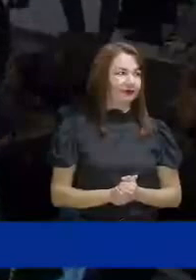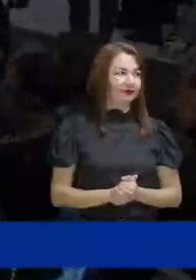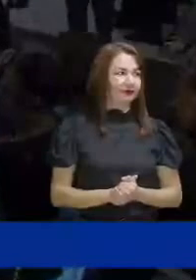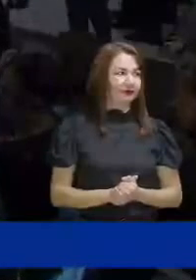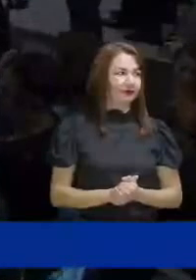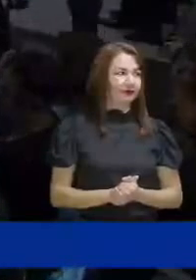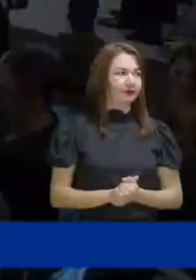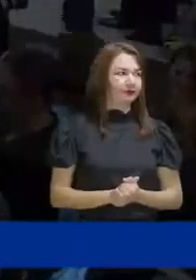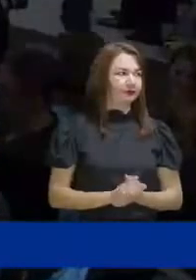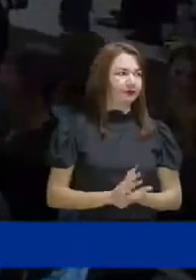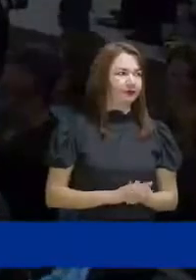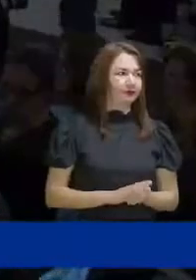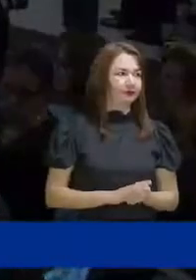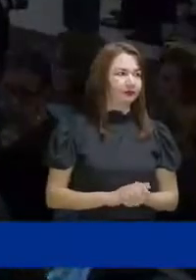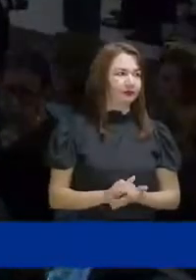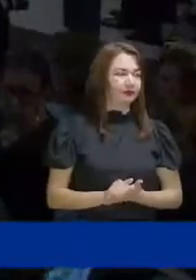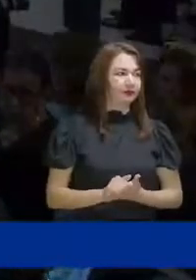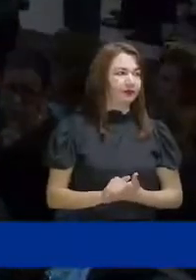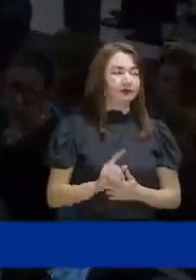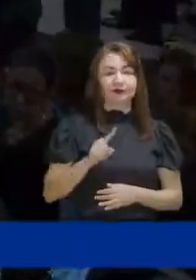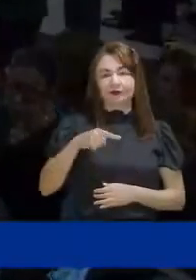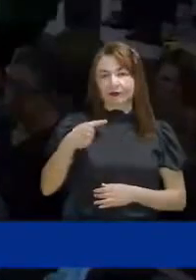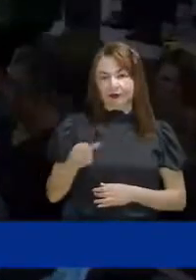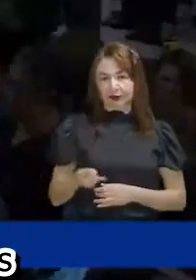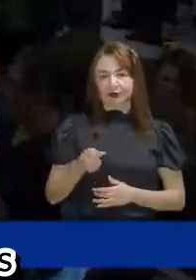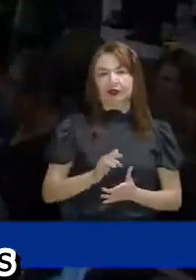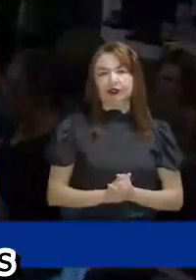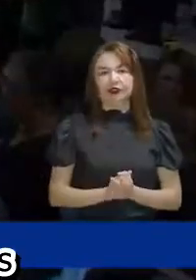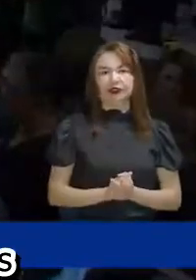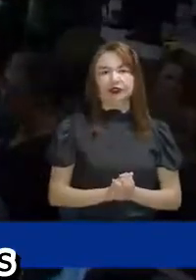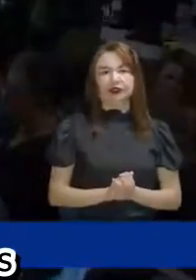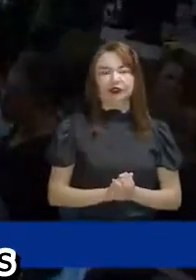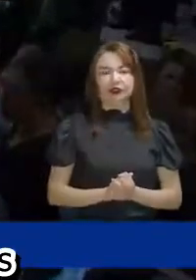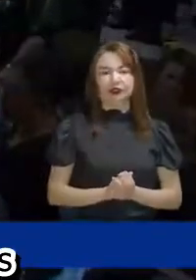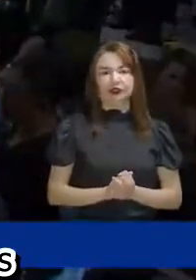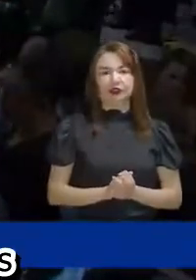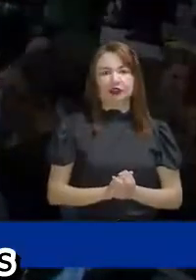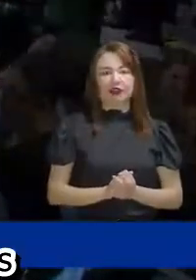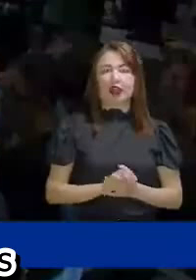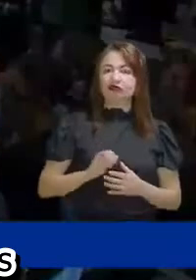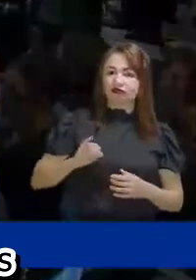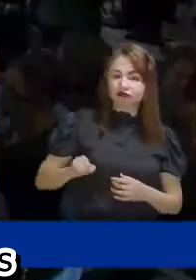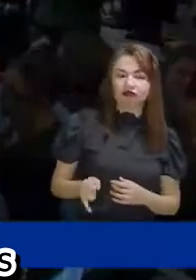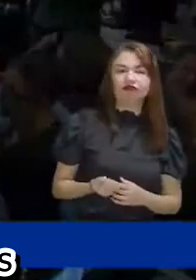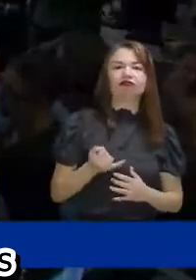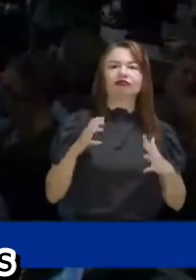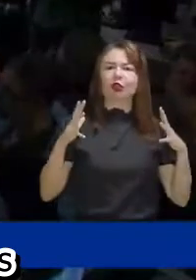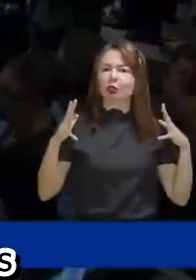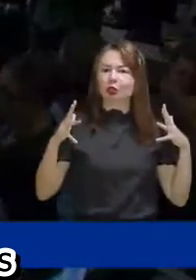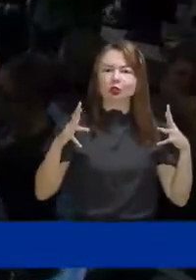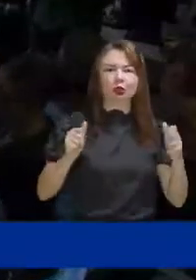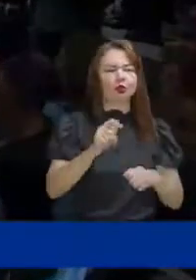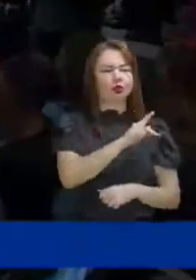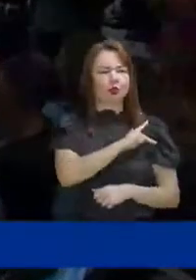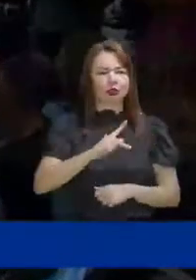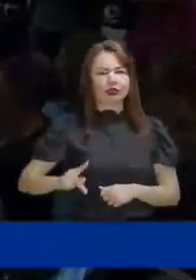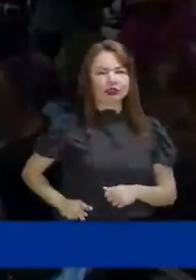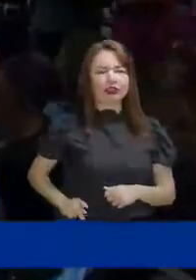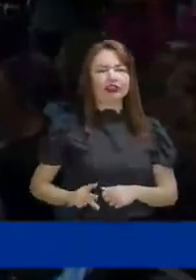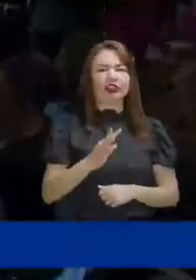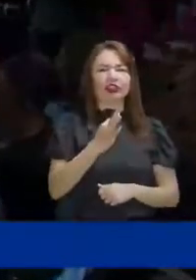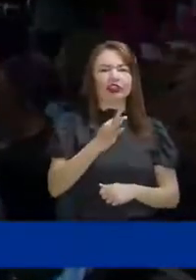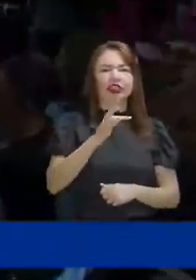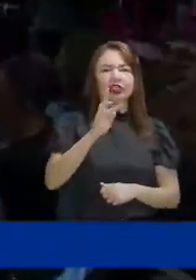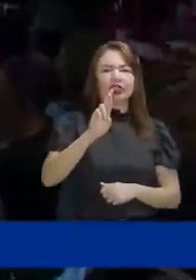Imagem ampla do plenário. E em seguida, teremos a oportunidade de reunir todos os presidentes dos TREs